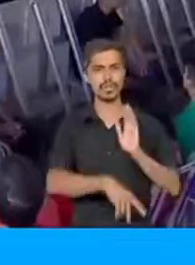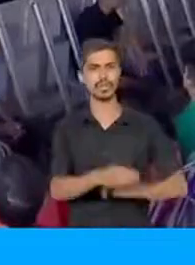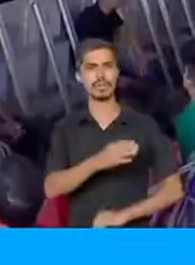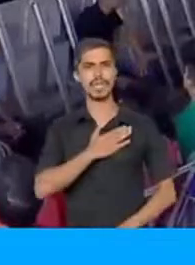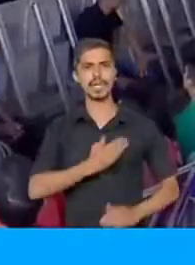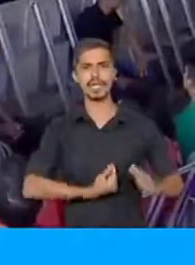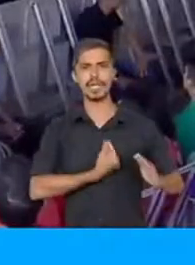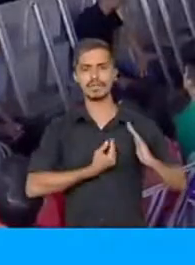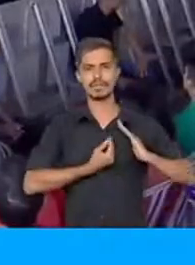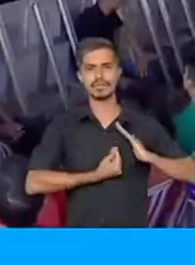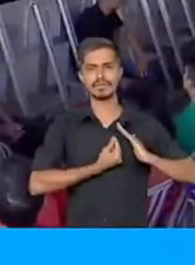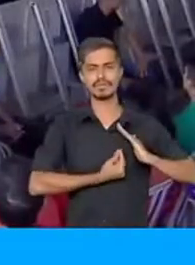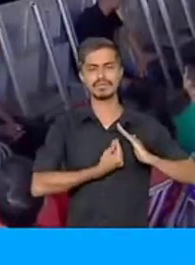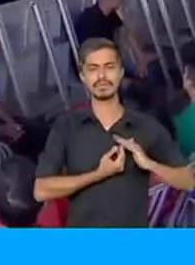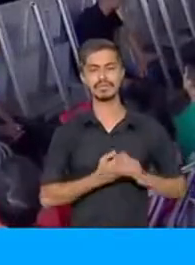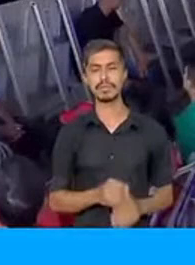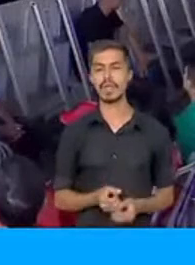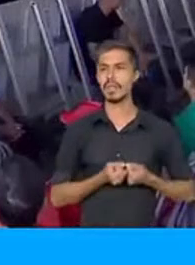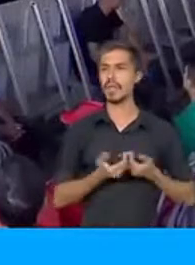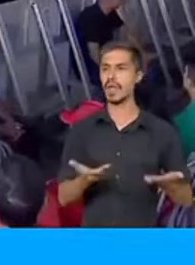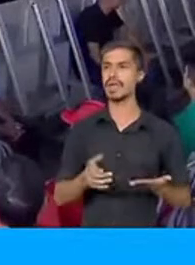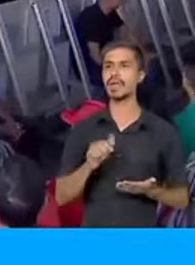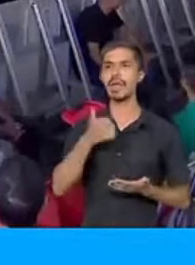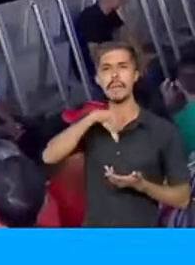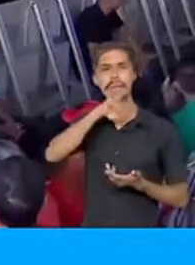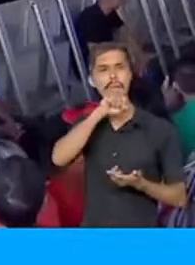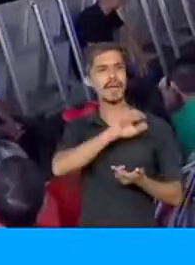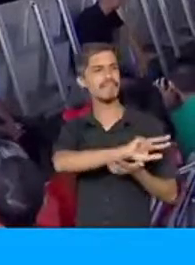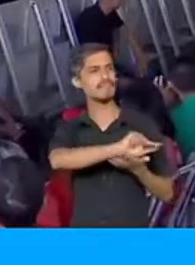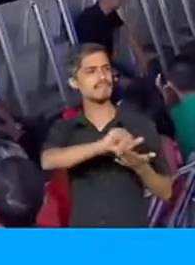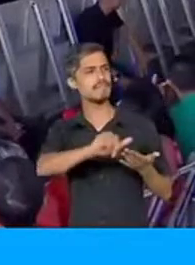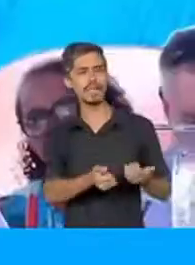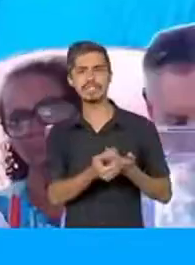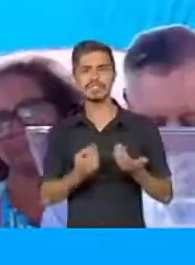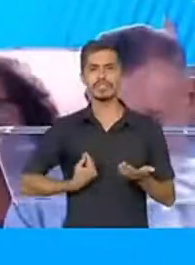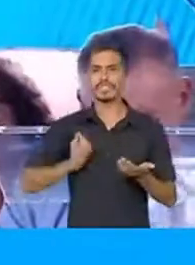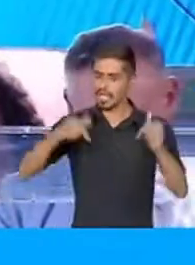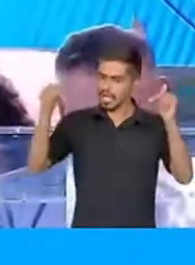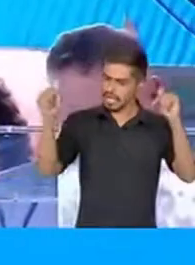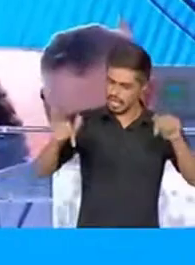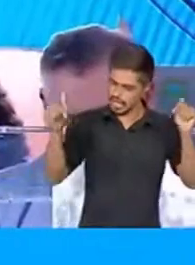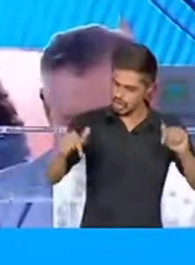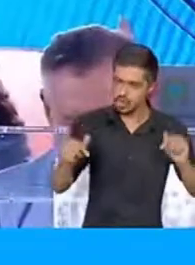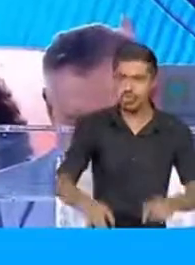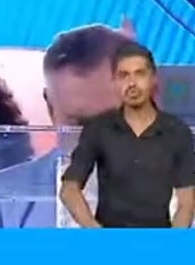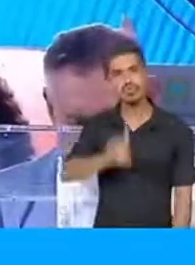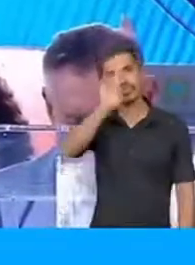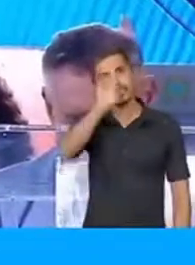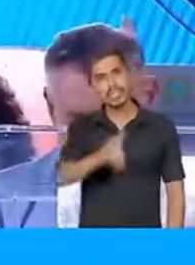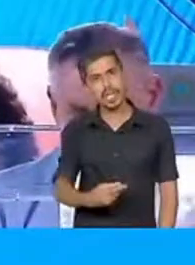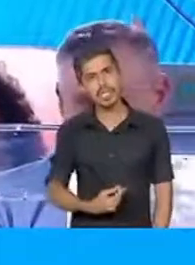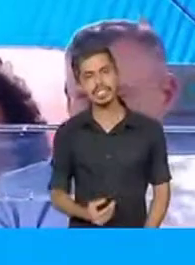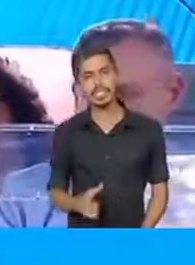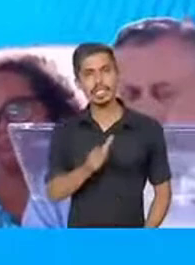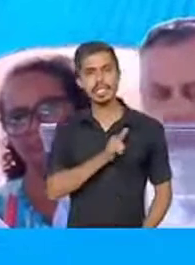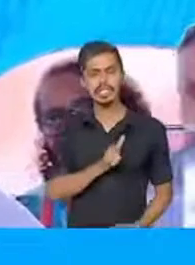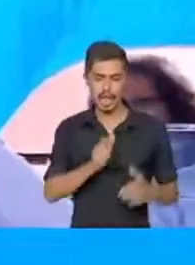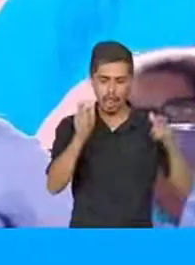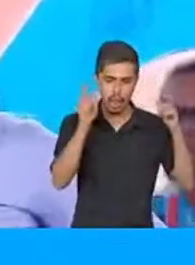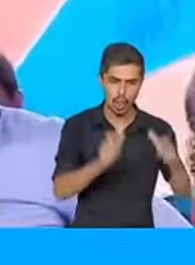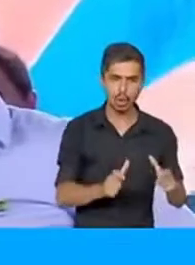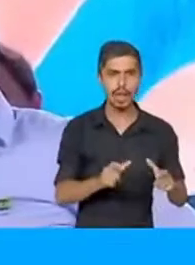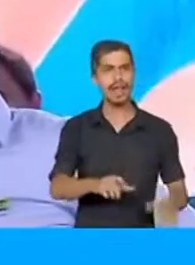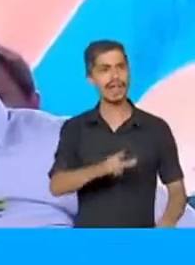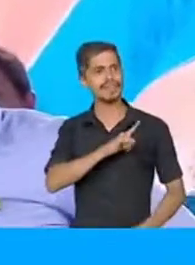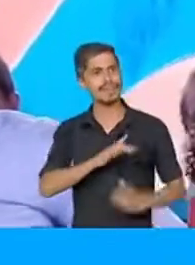dar para cada uma das mães de família que estão aqui o direito de morar. Mais de 1000 famílias só